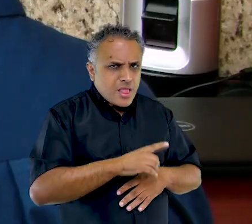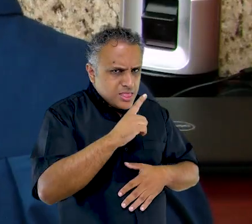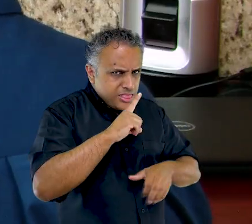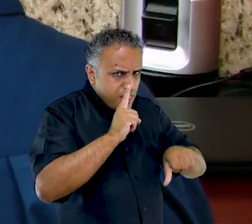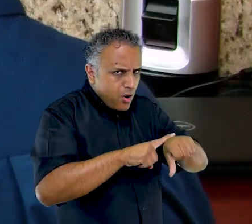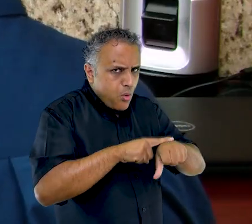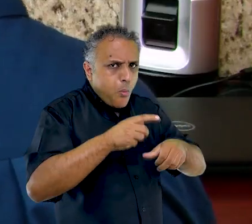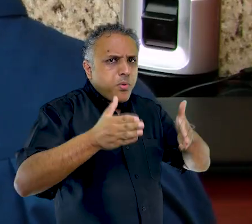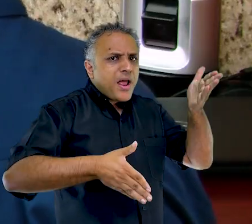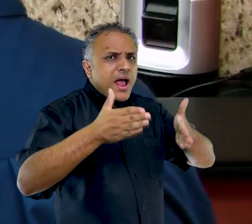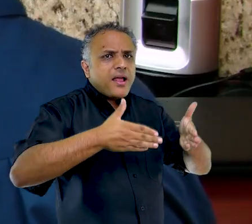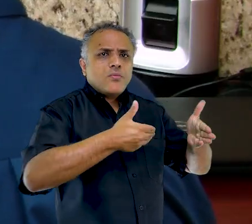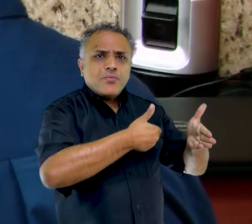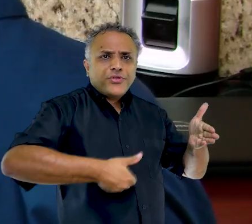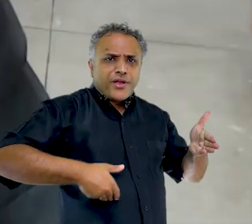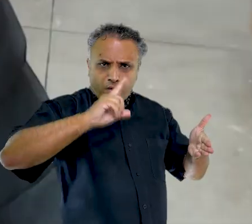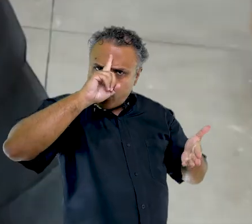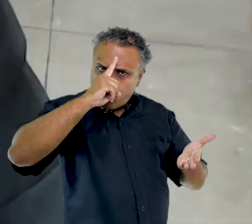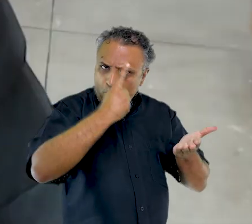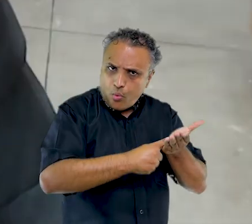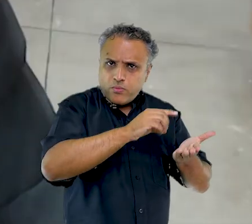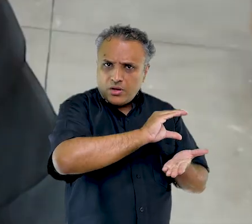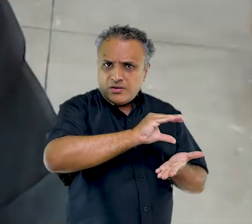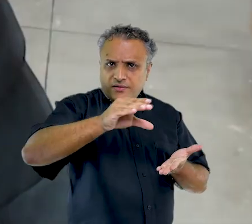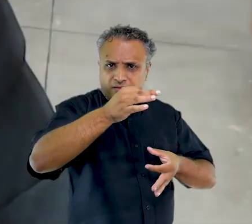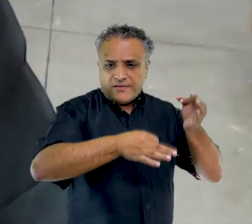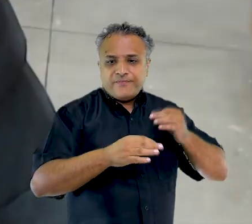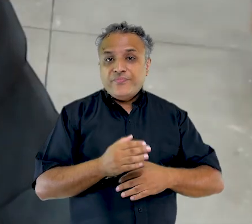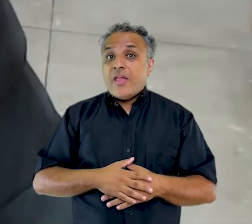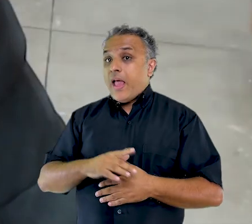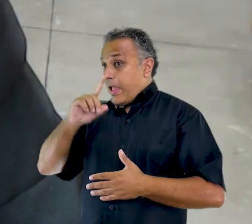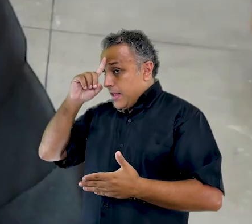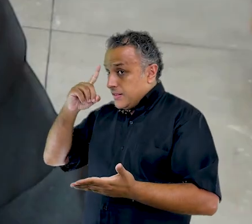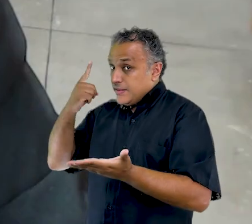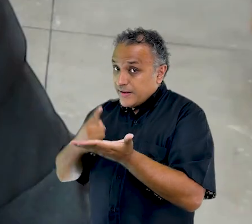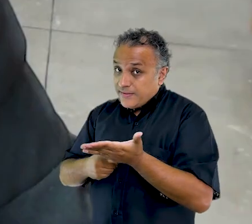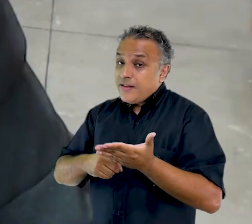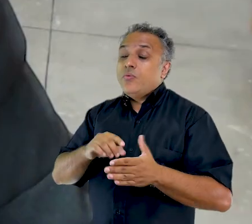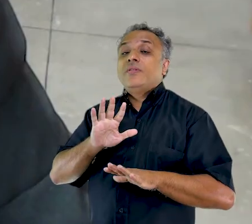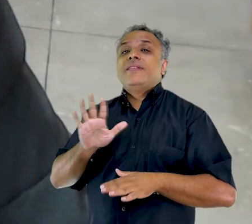público cumpra a decisão do tribunal? A decisão em si